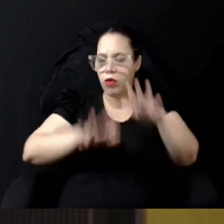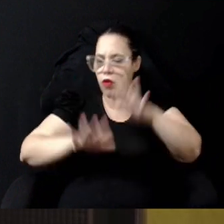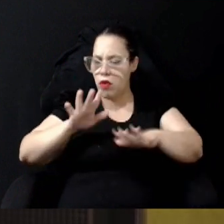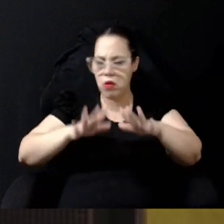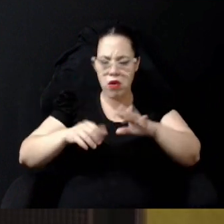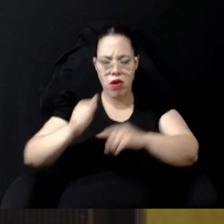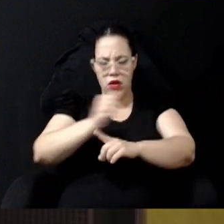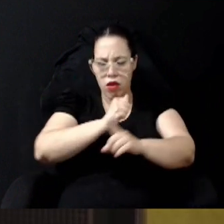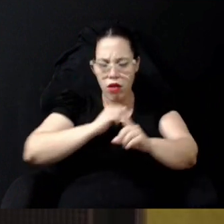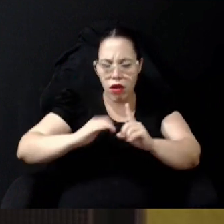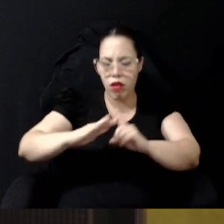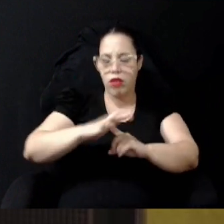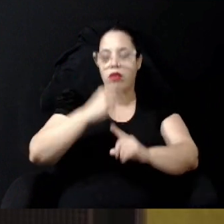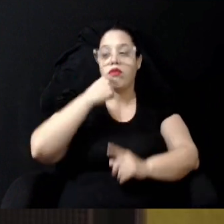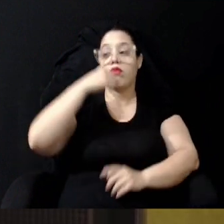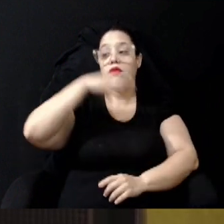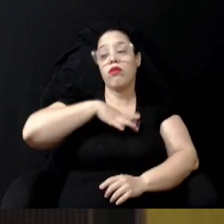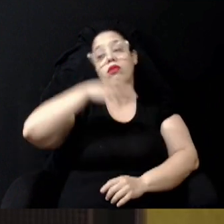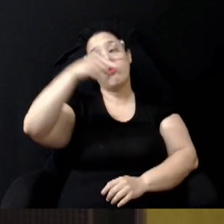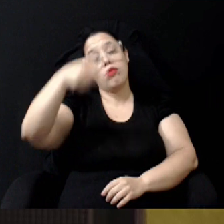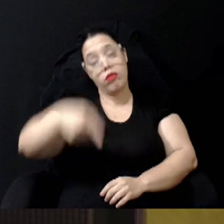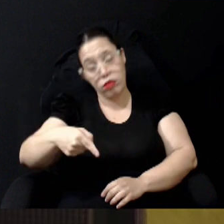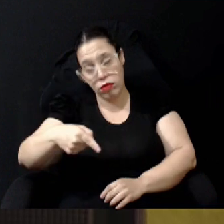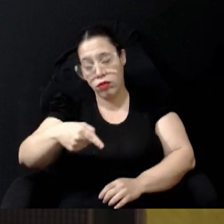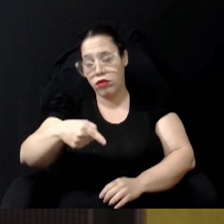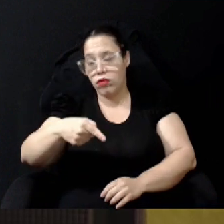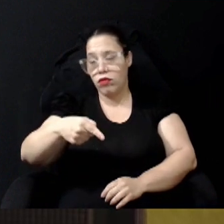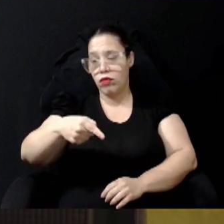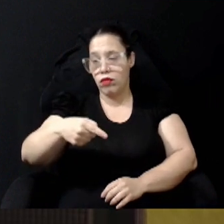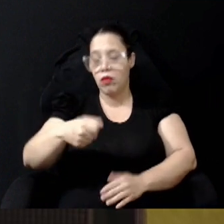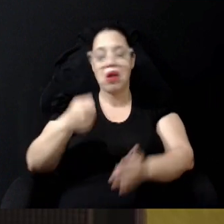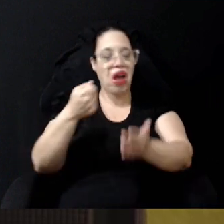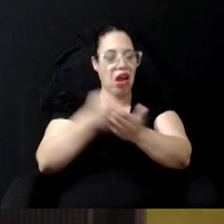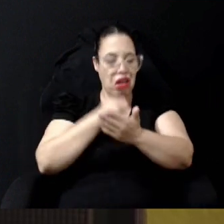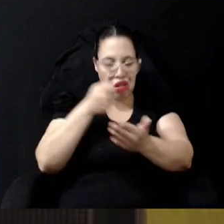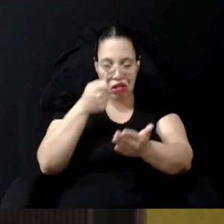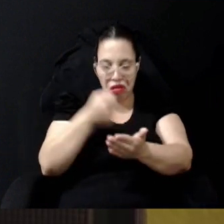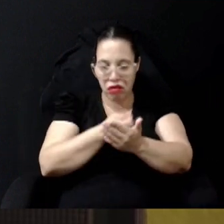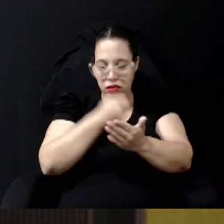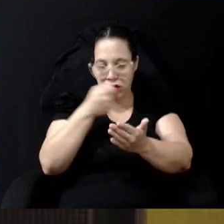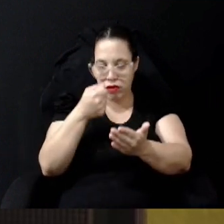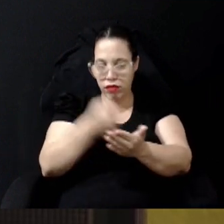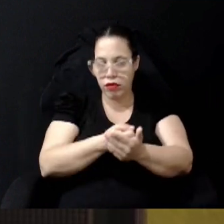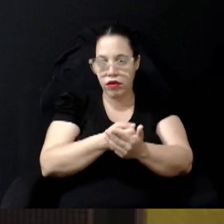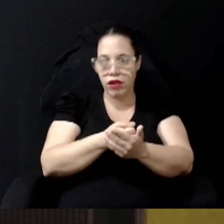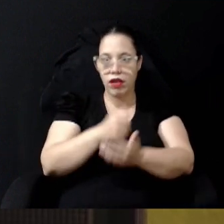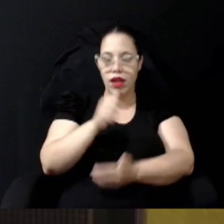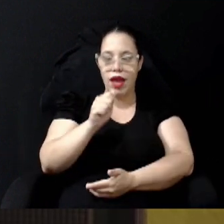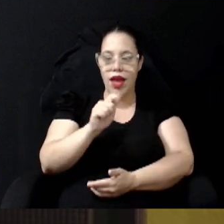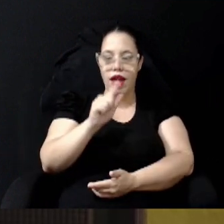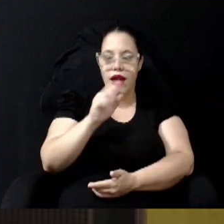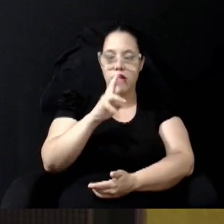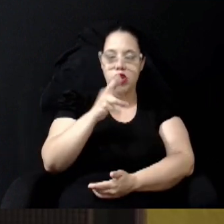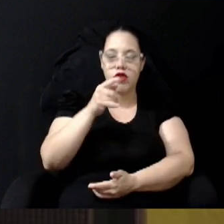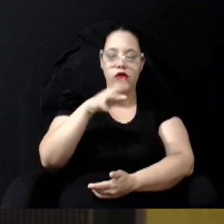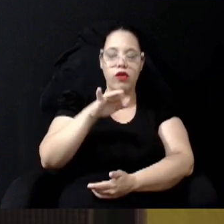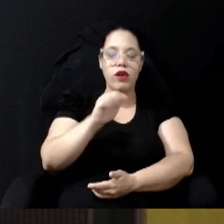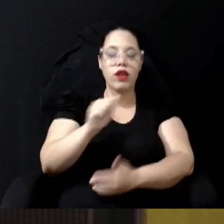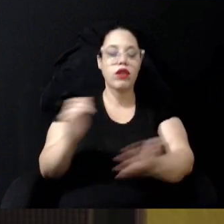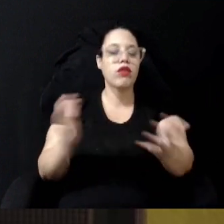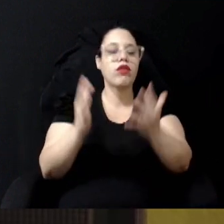nossa cidade e atua como ativista da